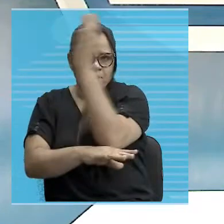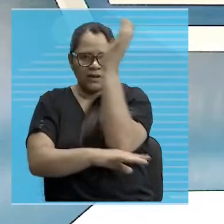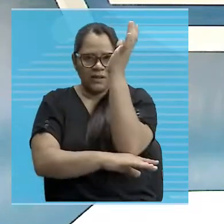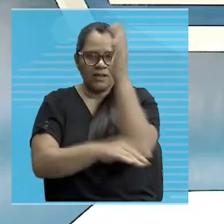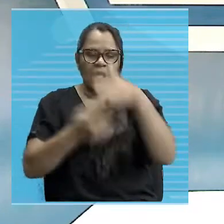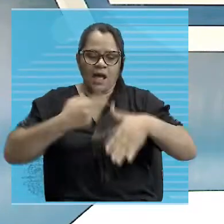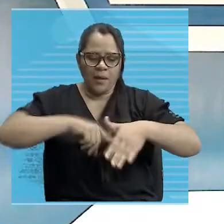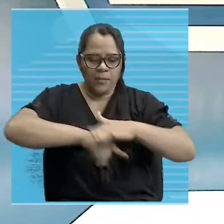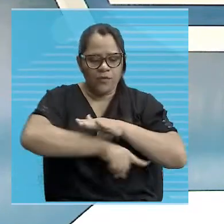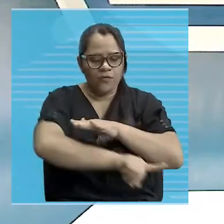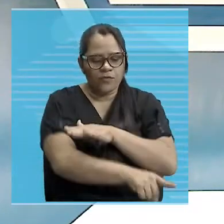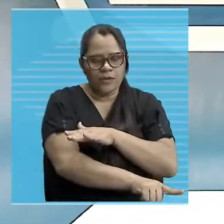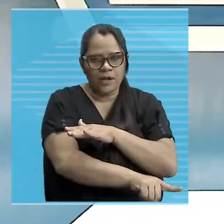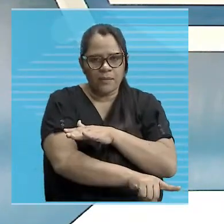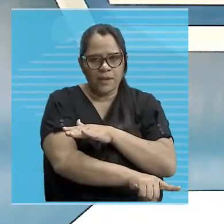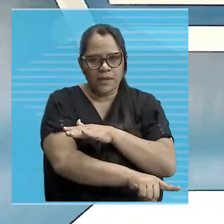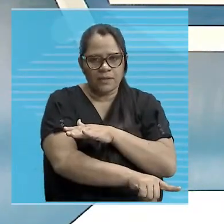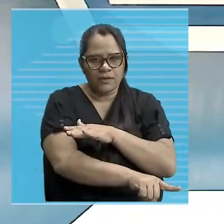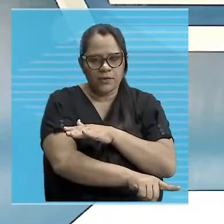aprofundamento.